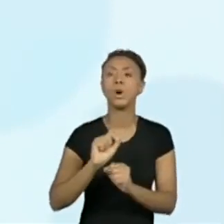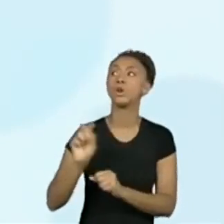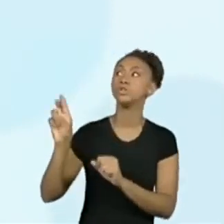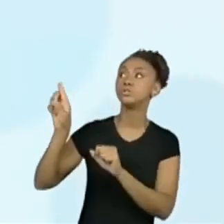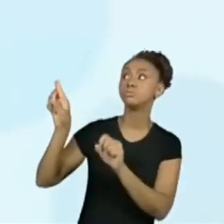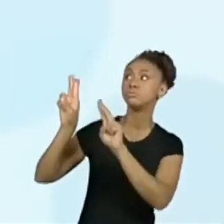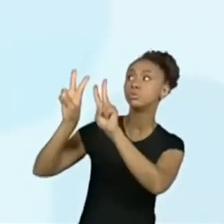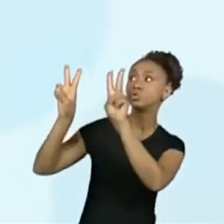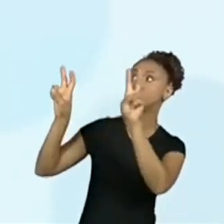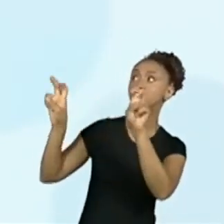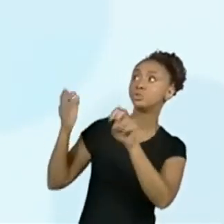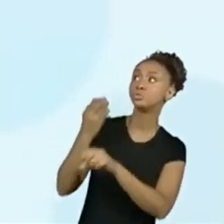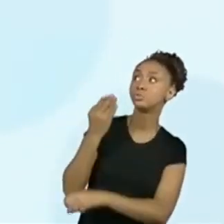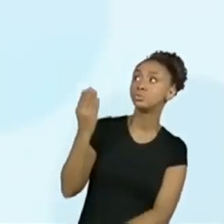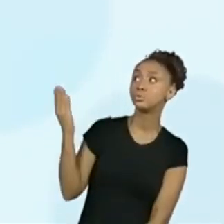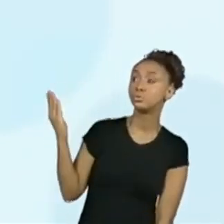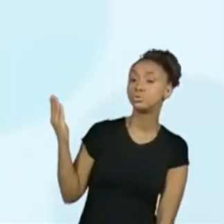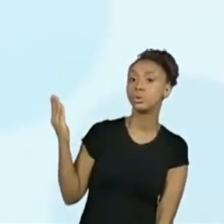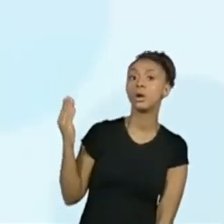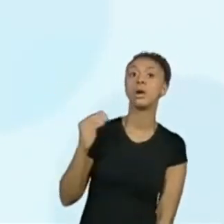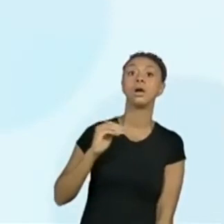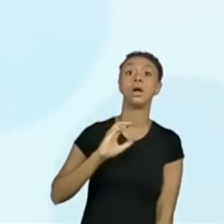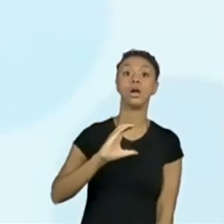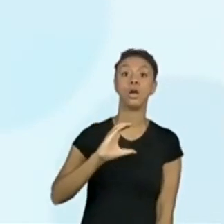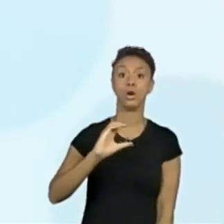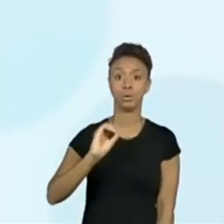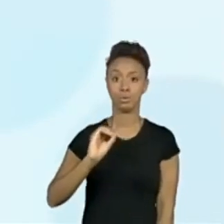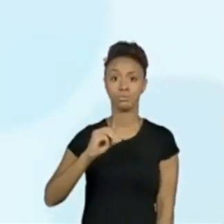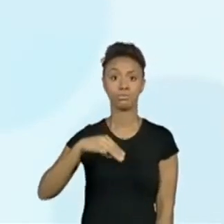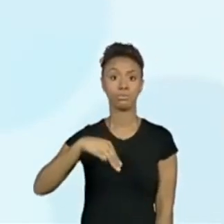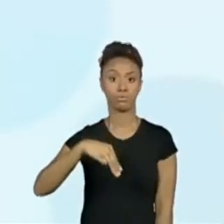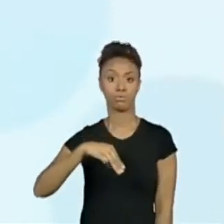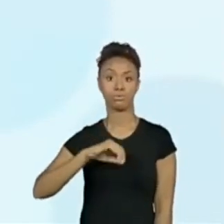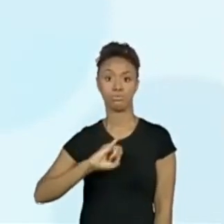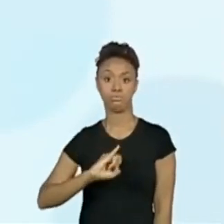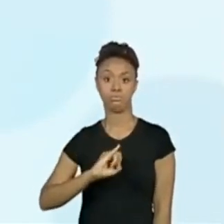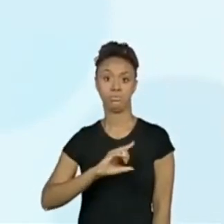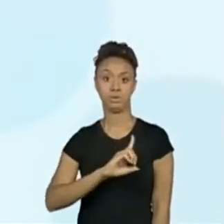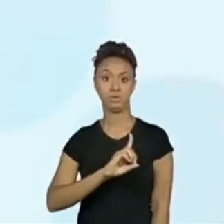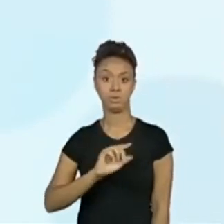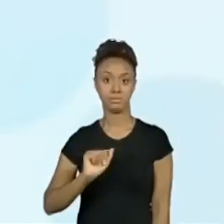aqui, ó. Comida preferida.